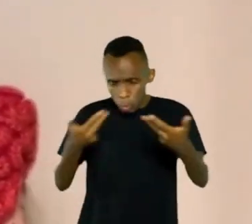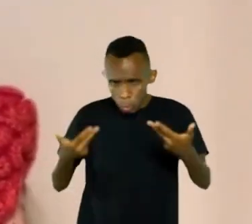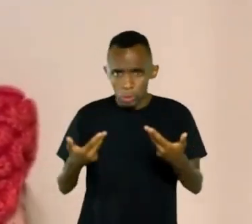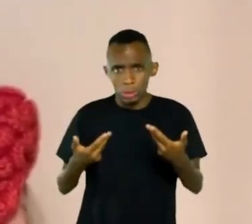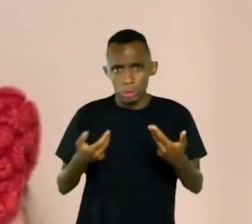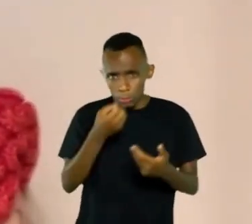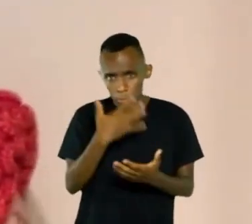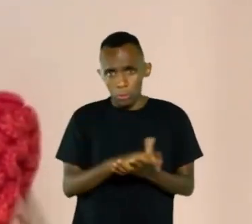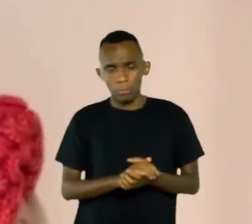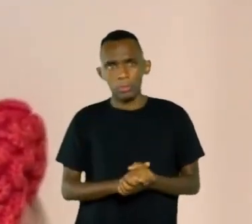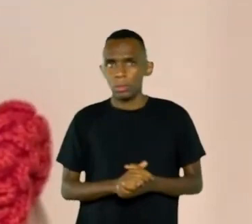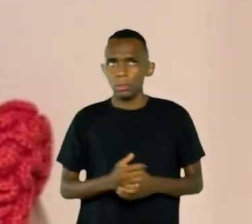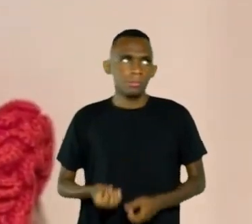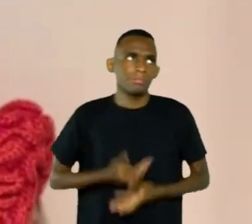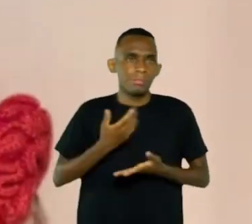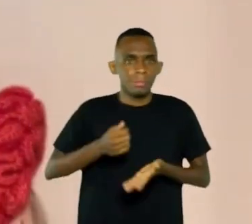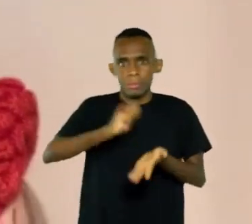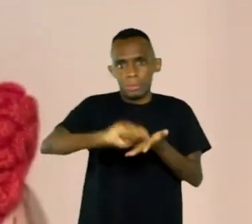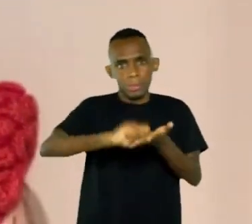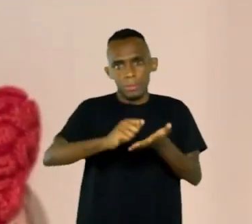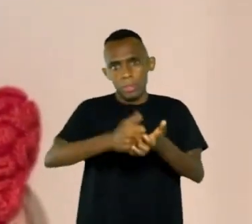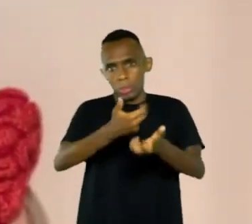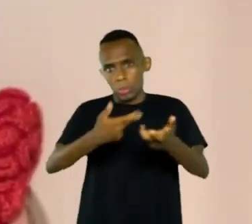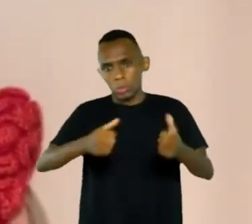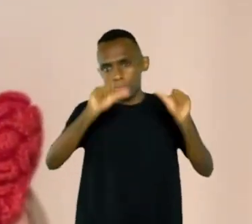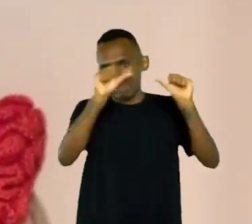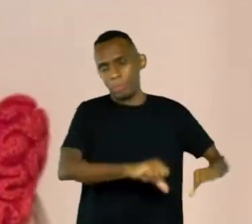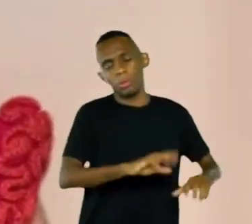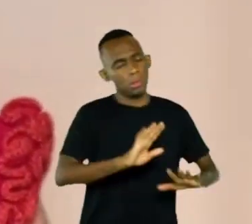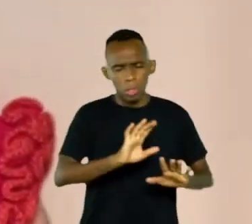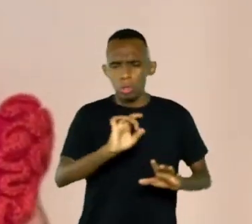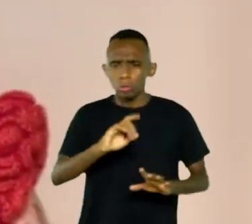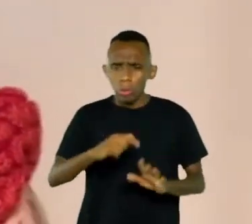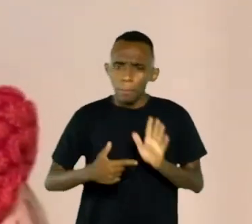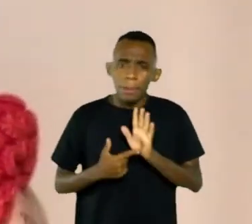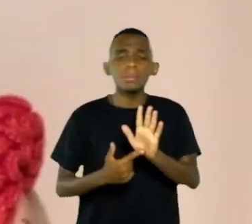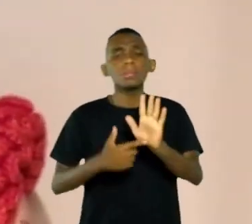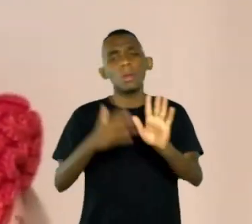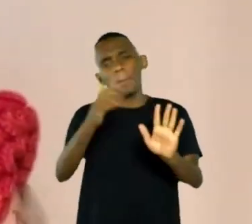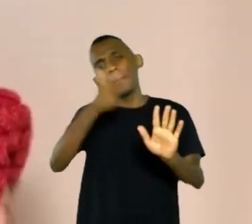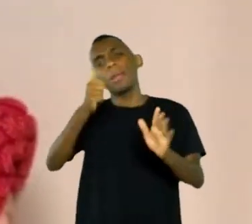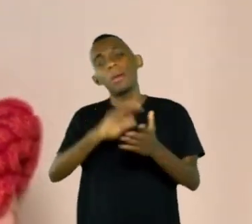o pior dele, né? Trouxe o melhor, acho que ele ficou satisfeito.